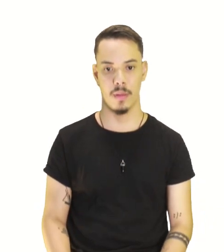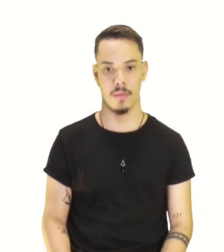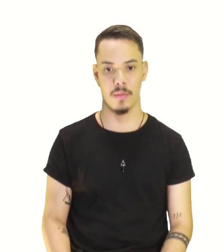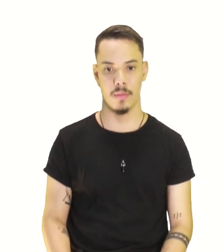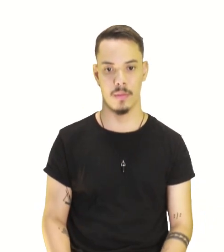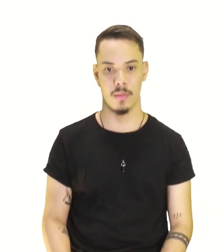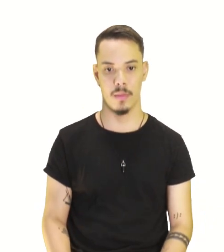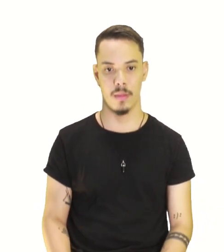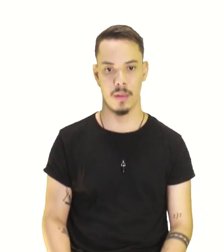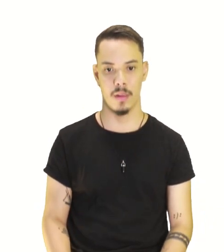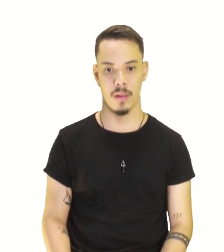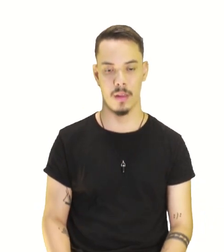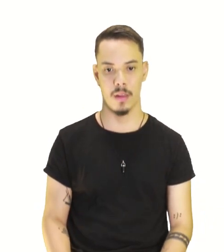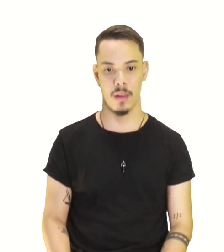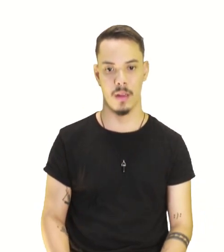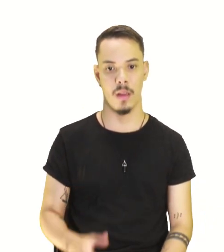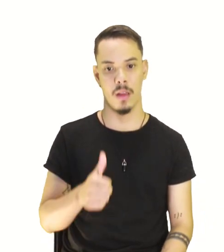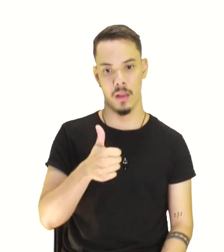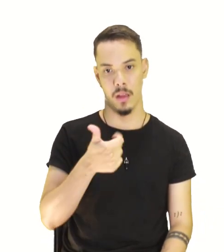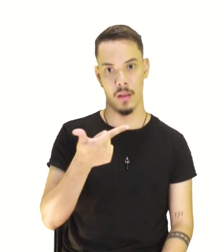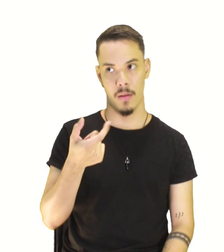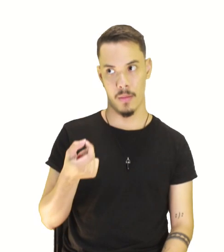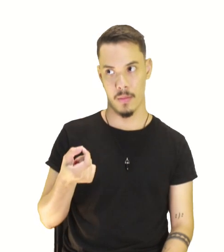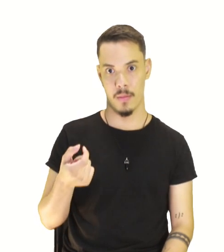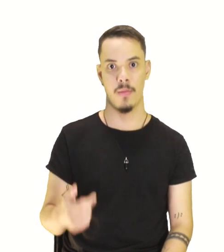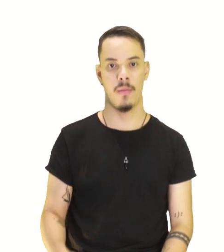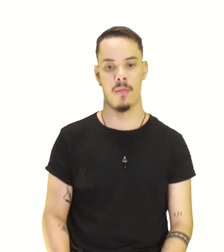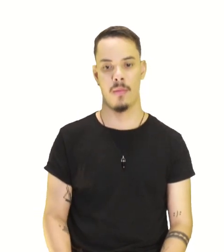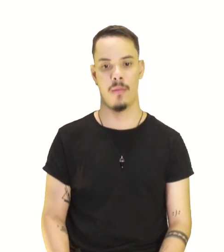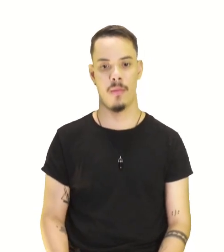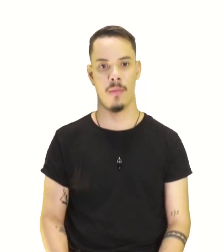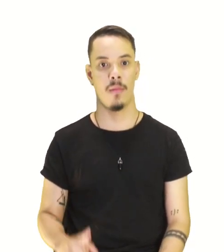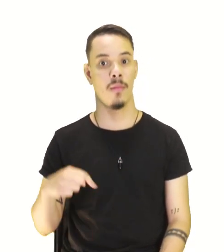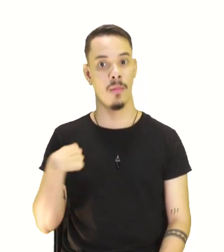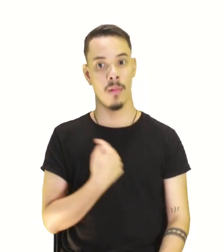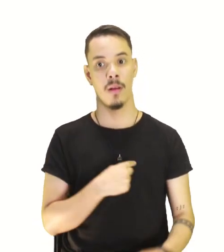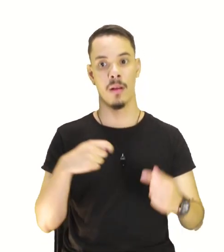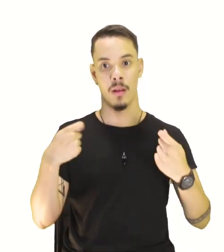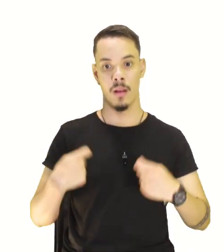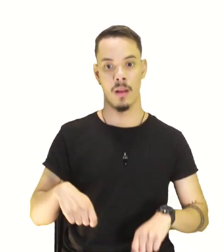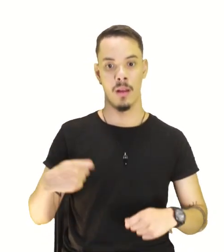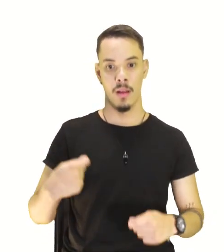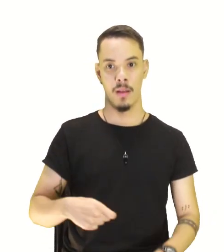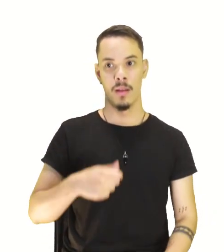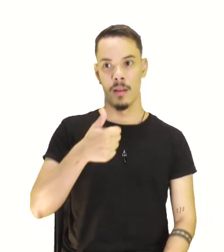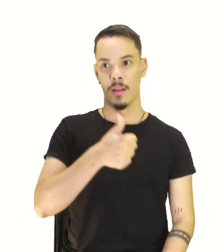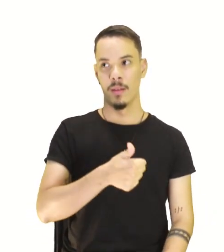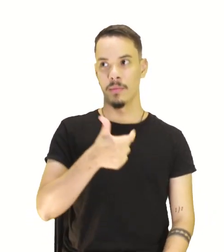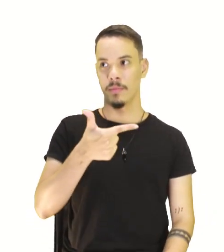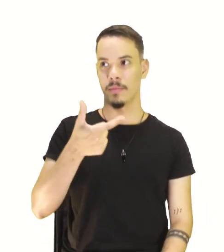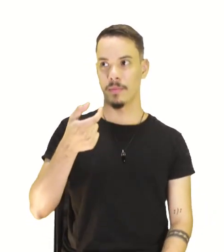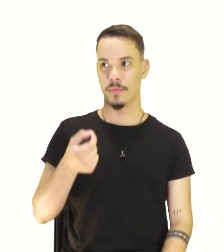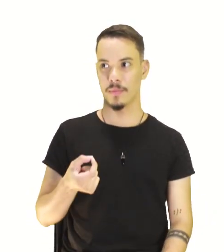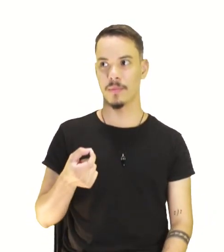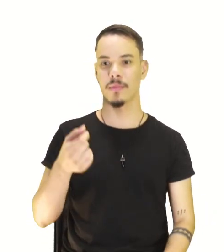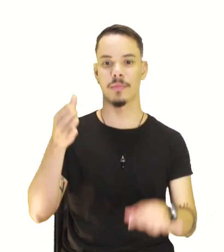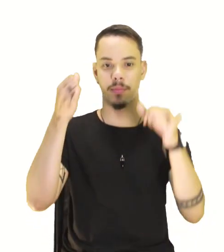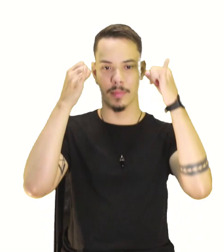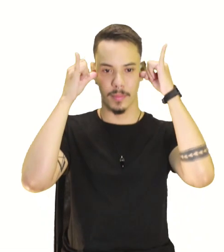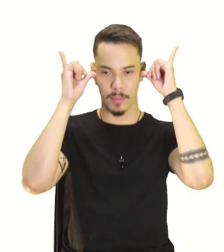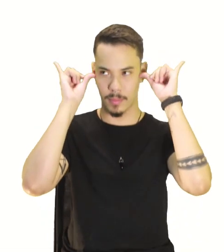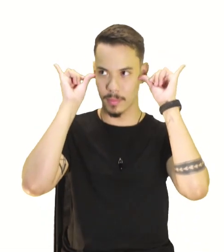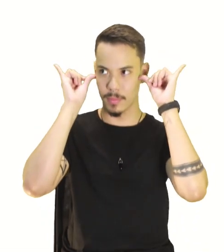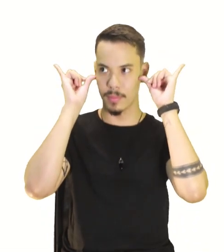10, dá 12. Então fica 120. 120, né? Então precisamos de 120 vaquinhas naquela média ali que foi